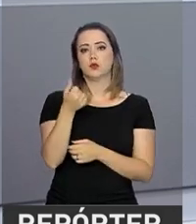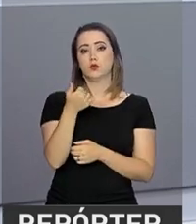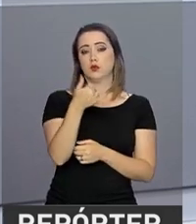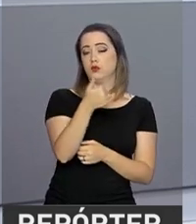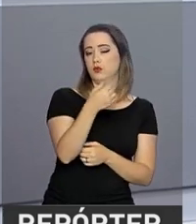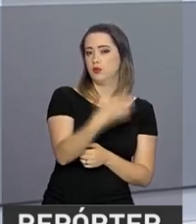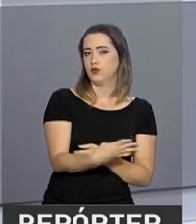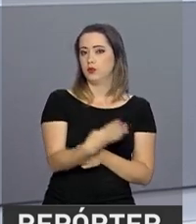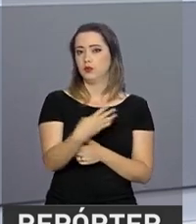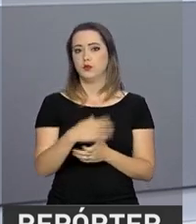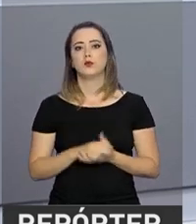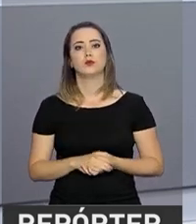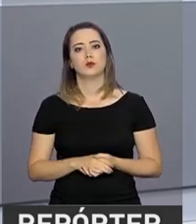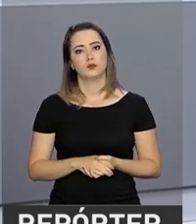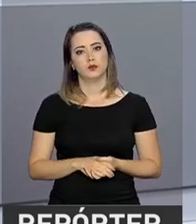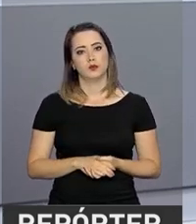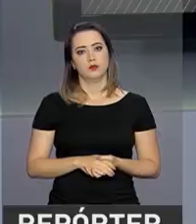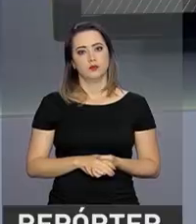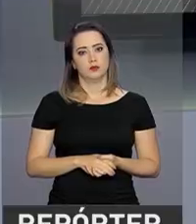abril de 2014.